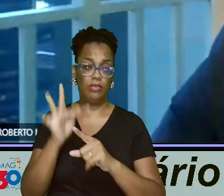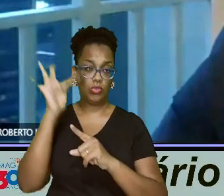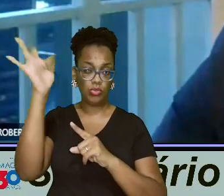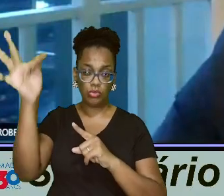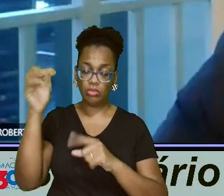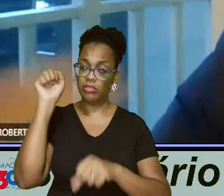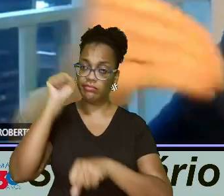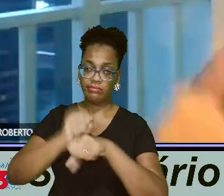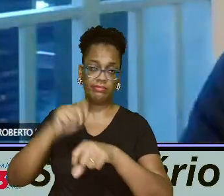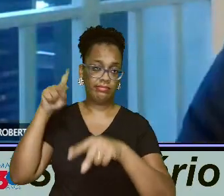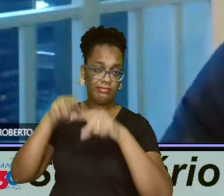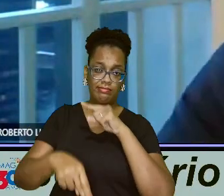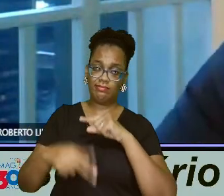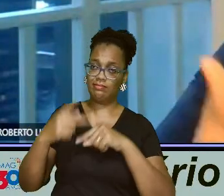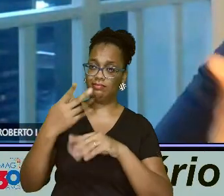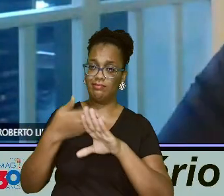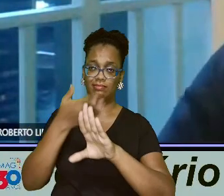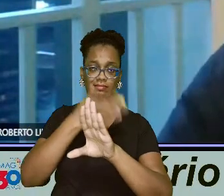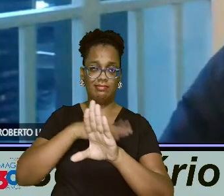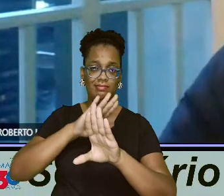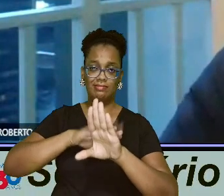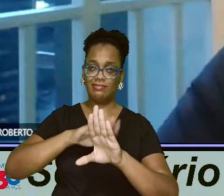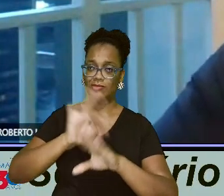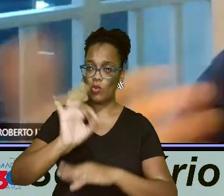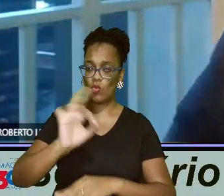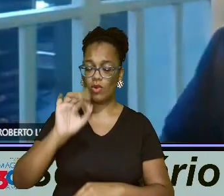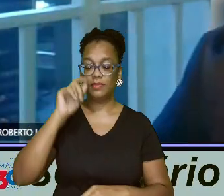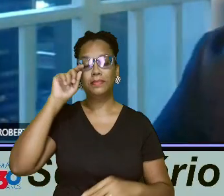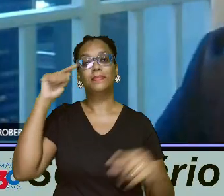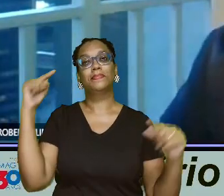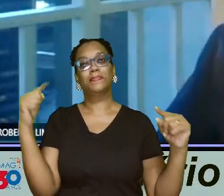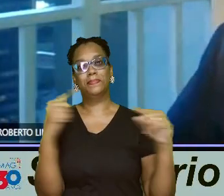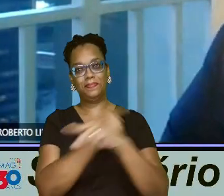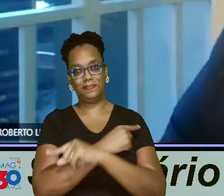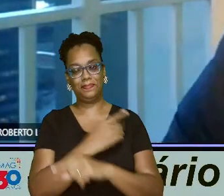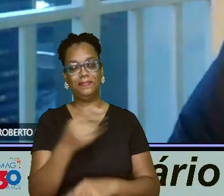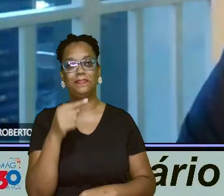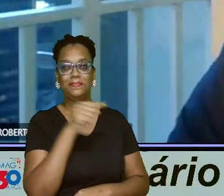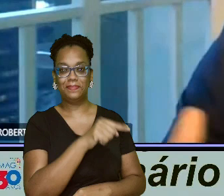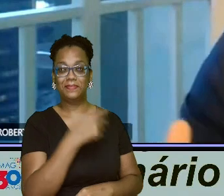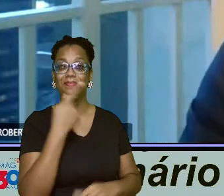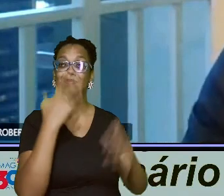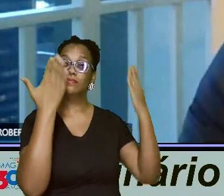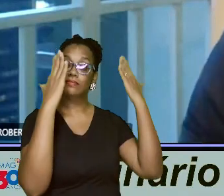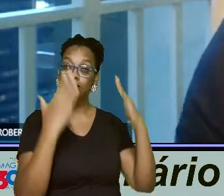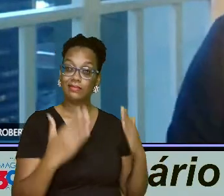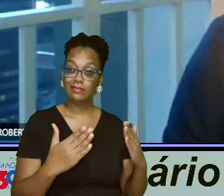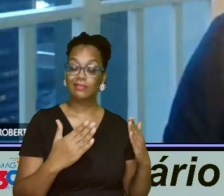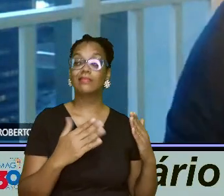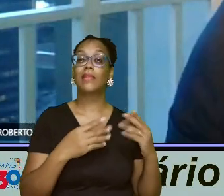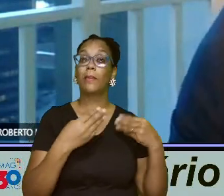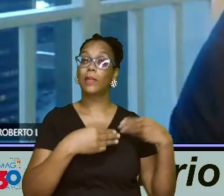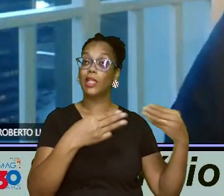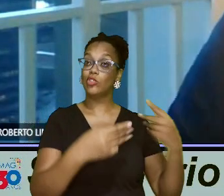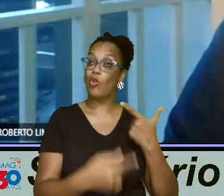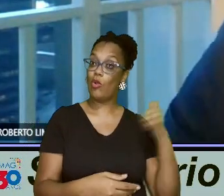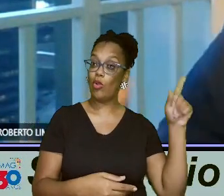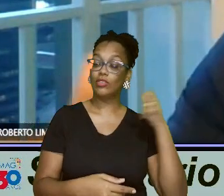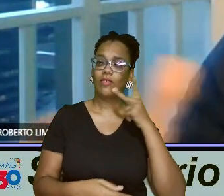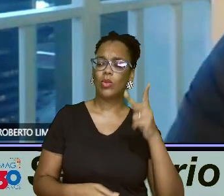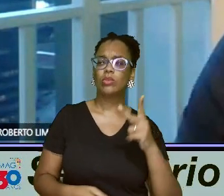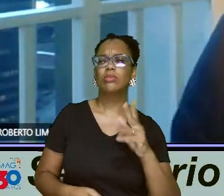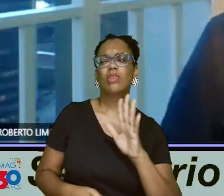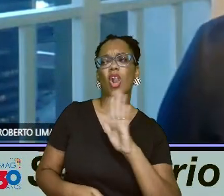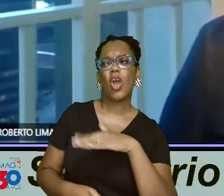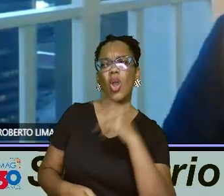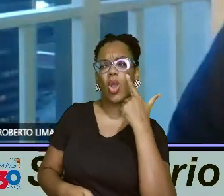aí veio a divergência. E aí a divergência também utilizou dados empíricos. O ministro Herman Benjamin pontuou. Olha,